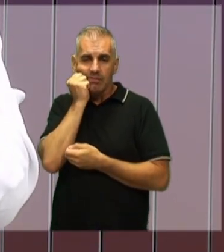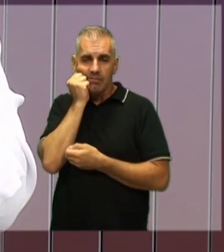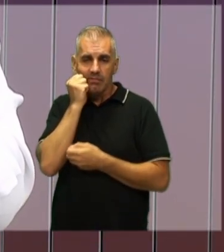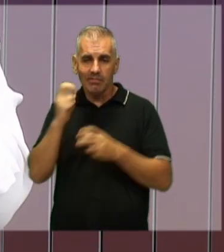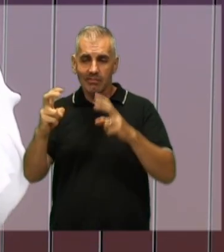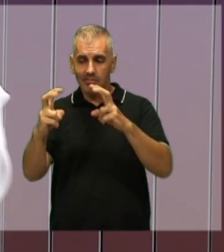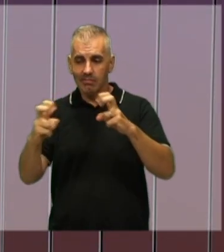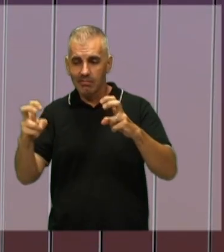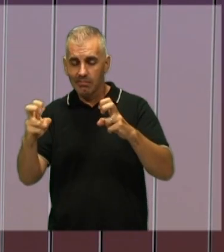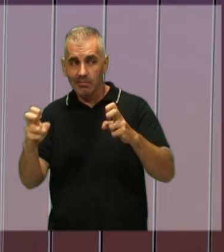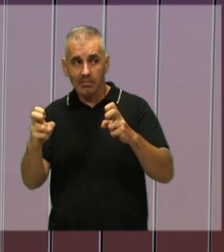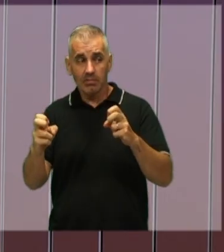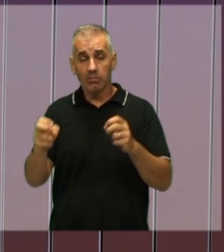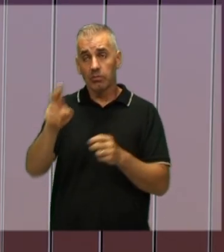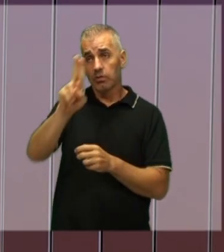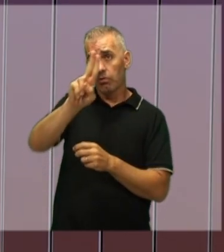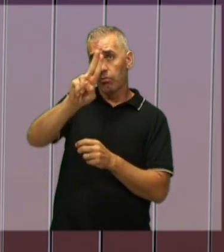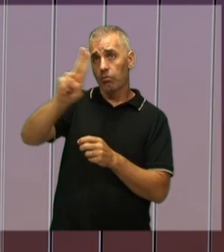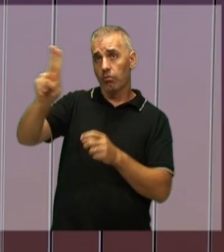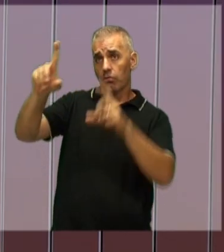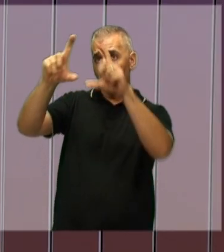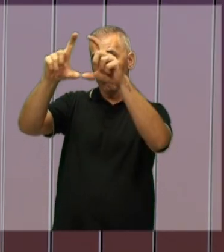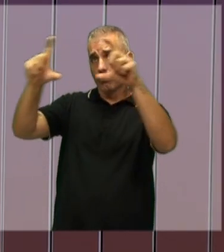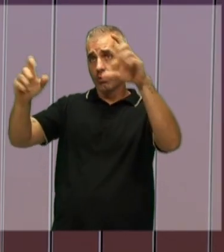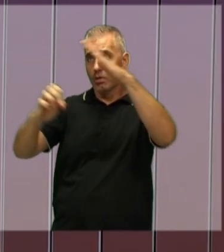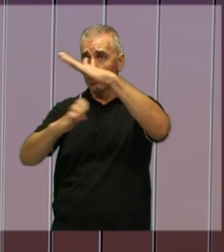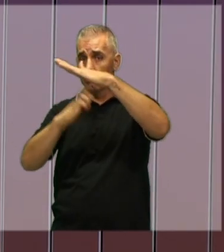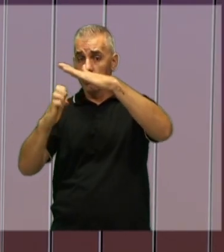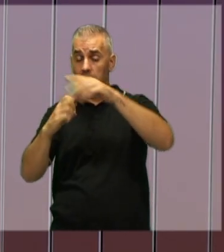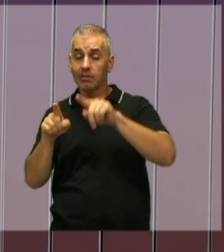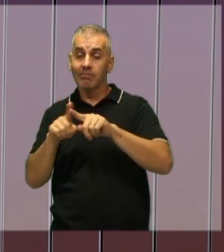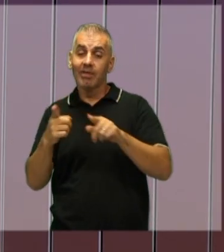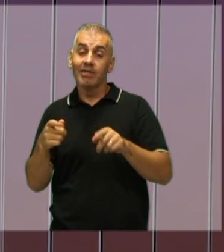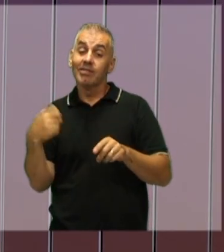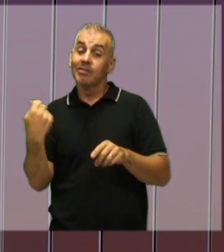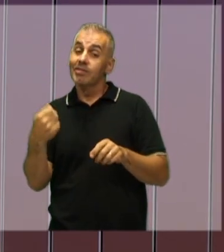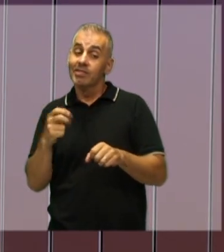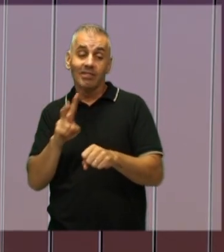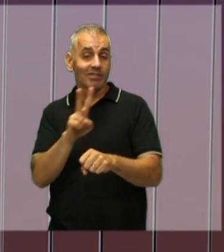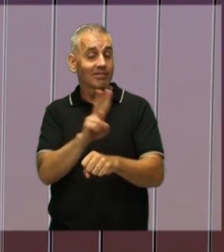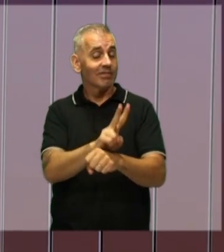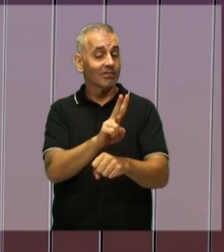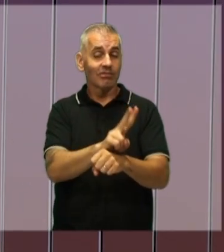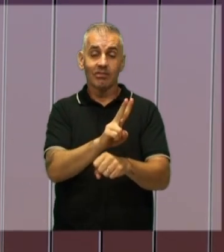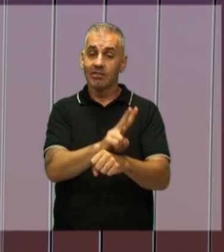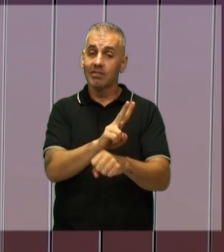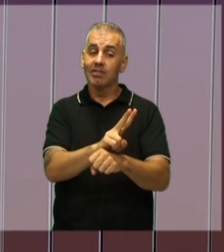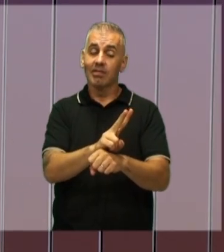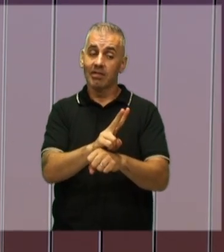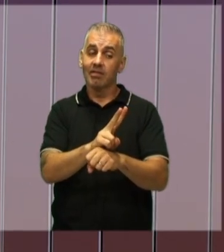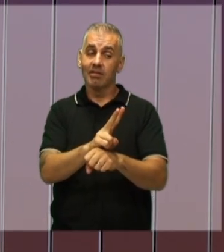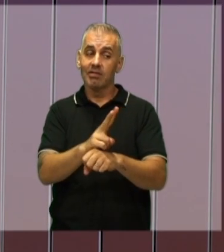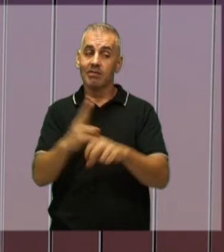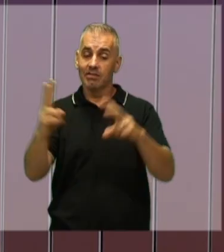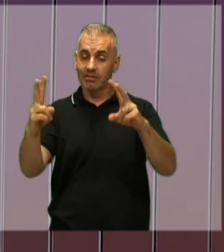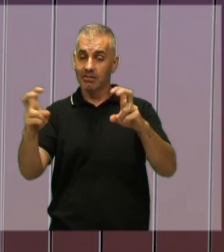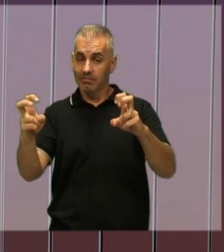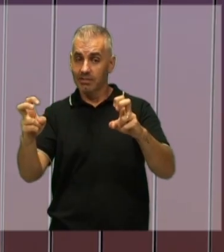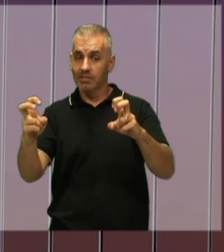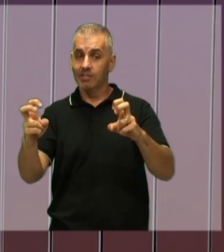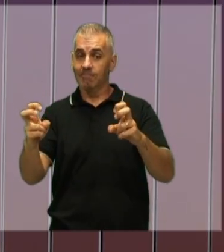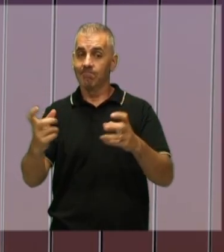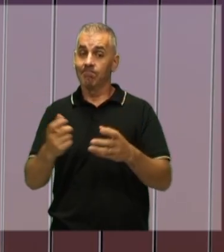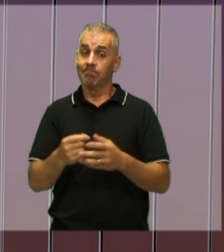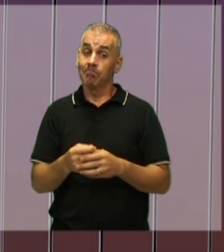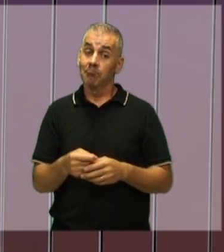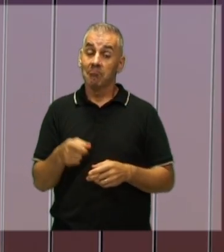dessa praça e lá você vai explorar a tua empresa, o nome da tua empresa lá na praça. Tu pode fazer a propaganda lá, isso é um dos meios, né?